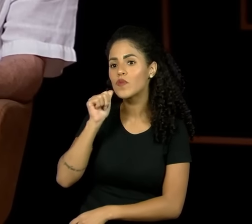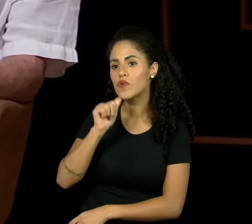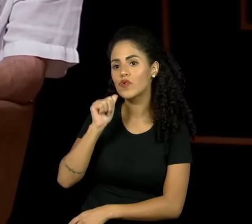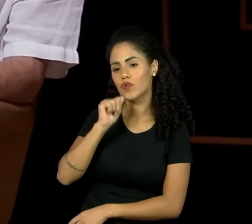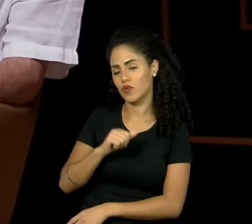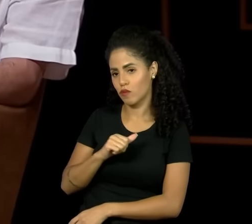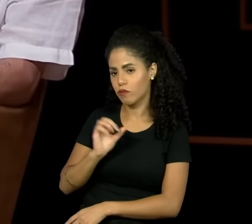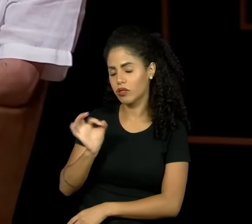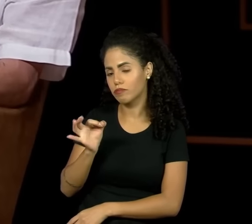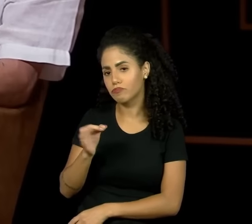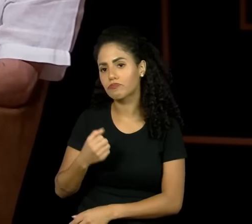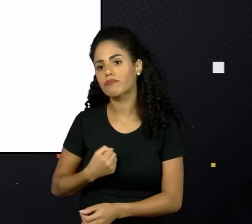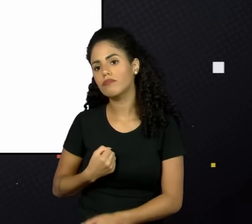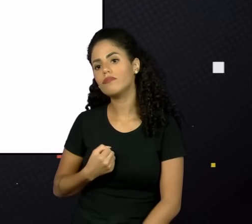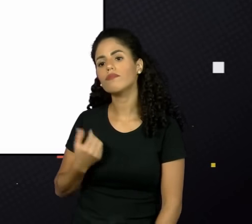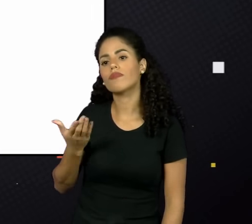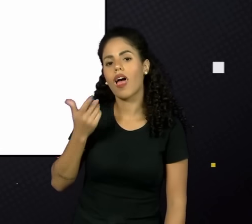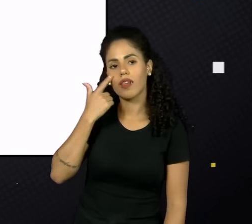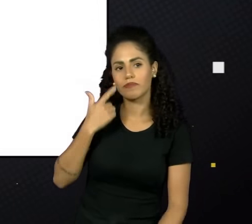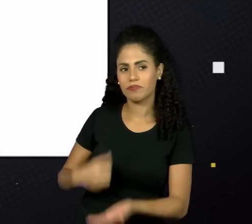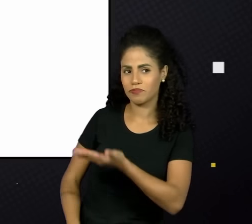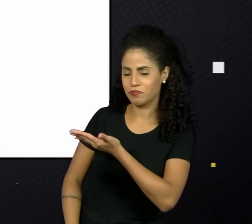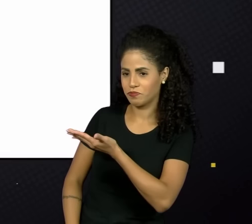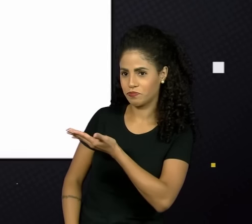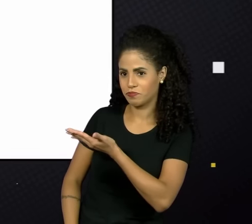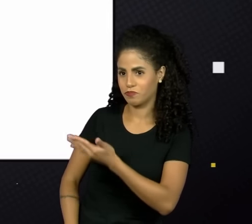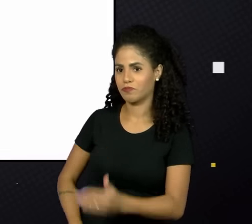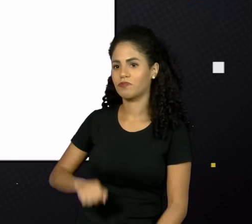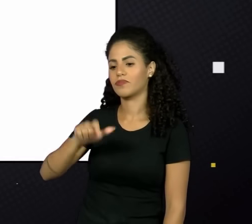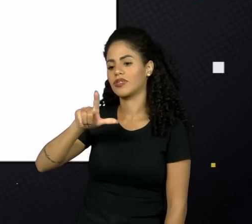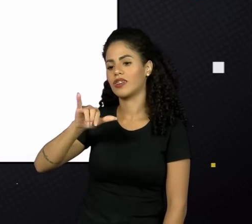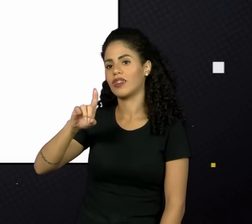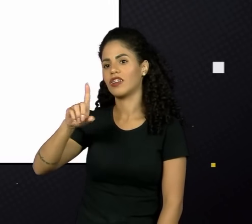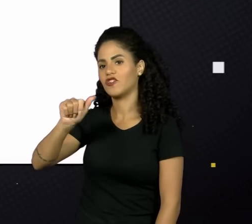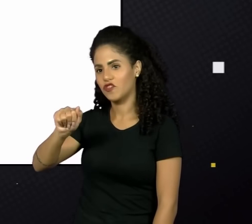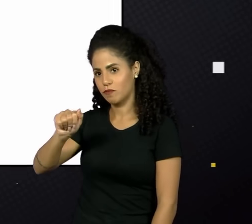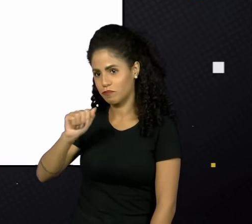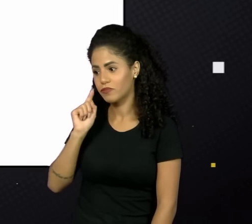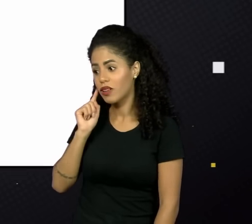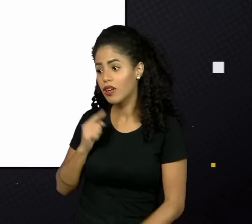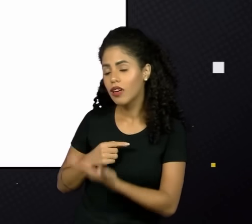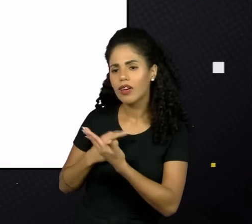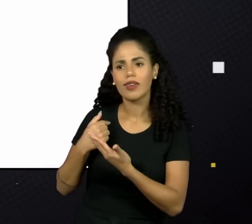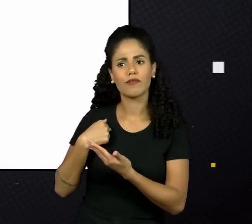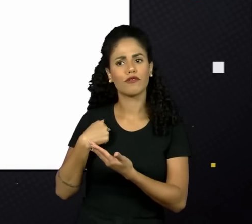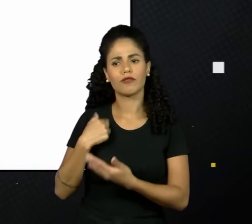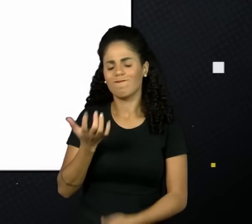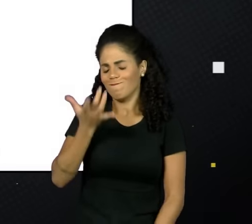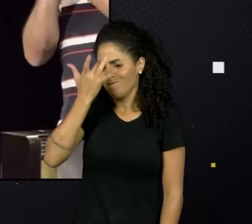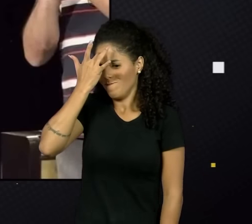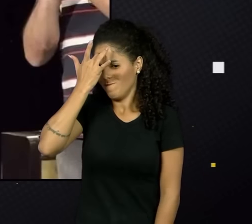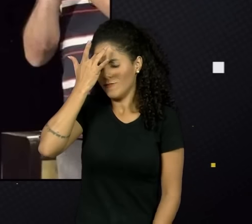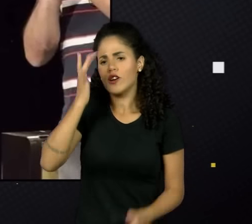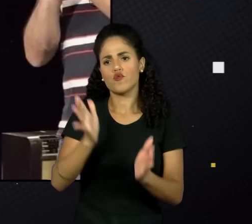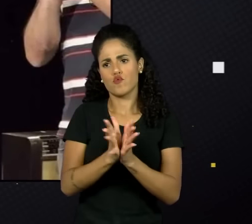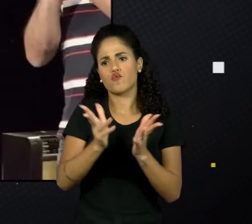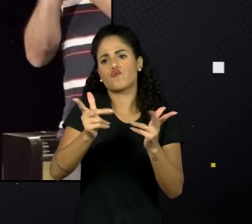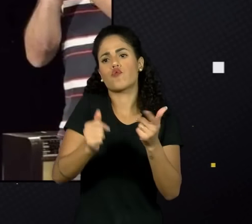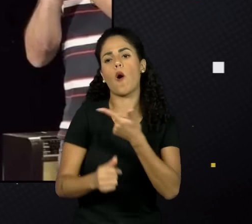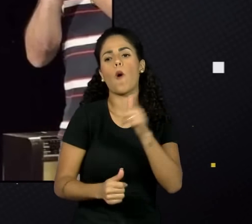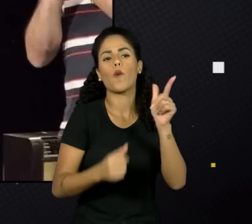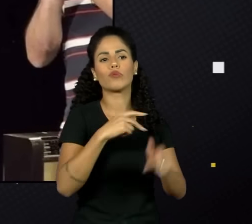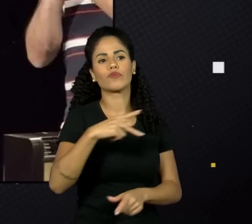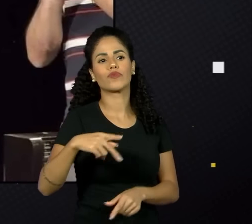zósimo que também foi muito marcante para mim eh o dresler que era um professor de voz